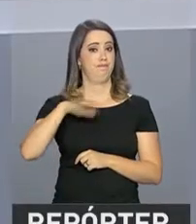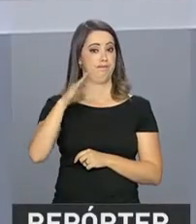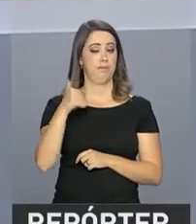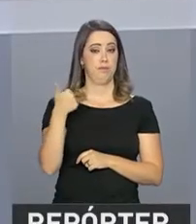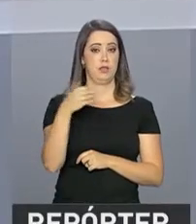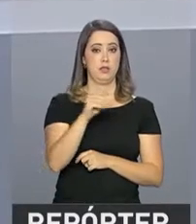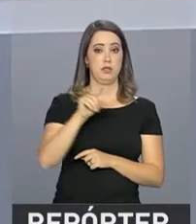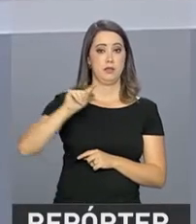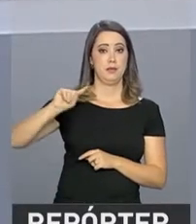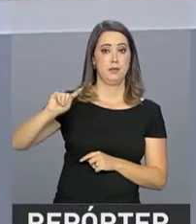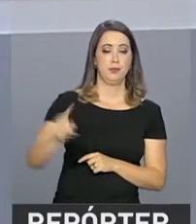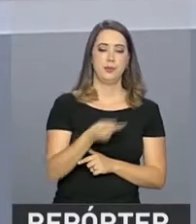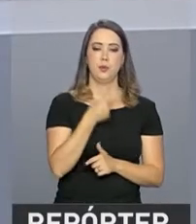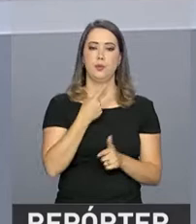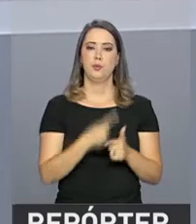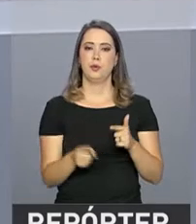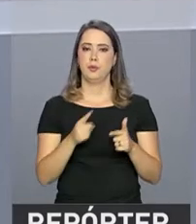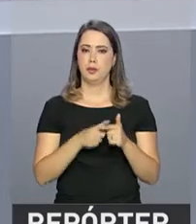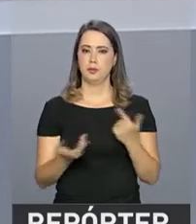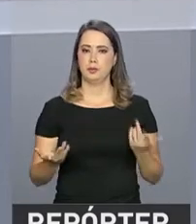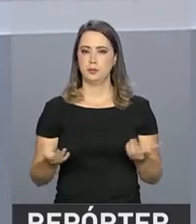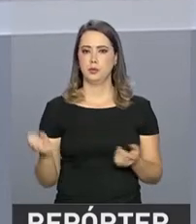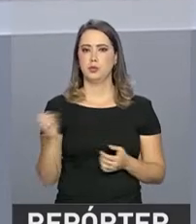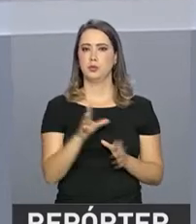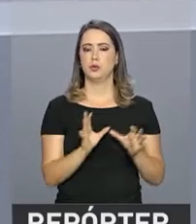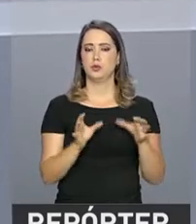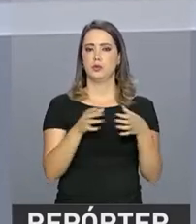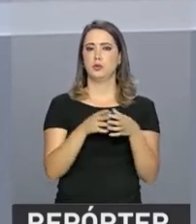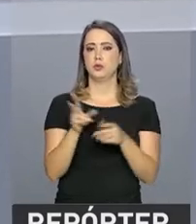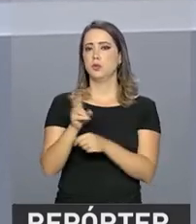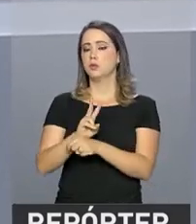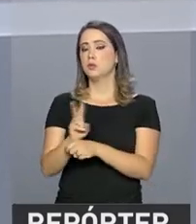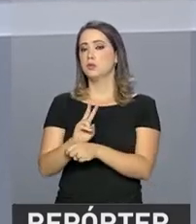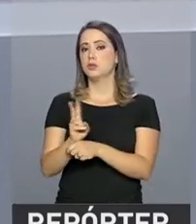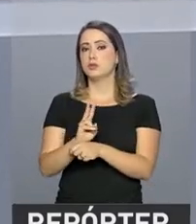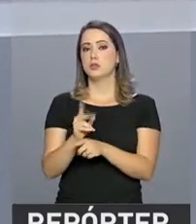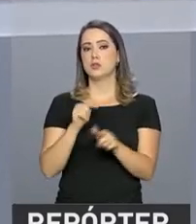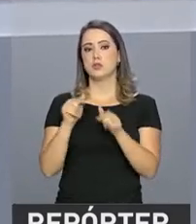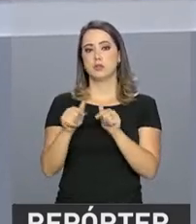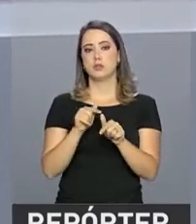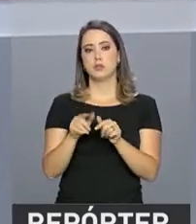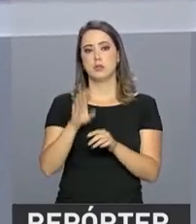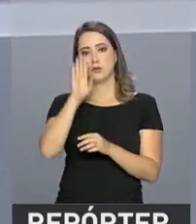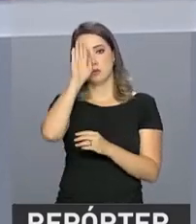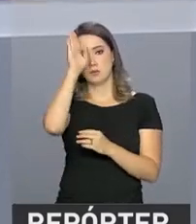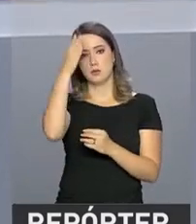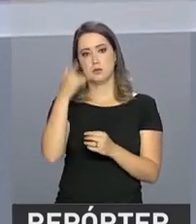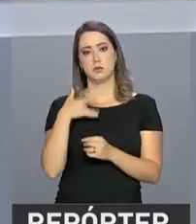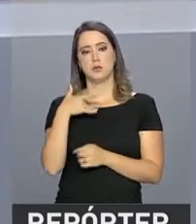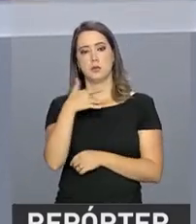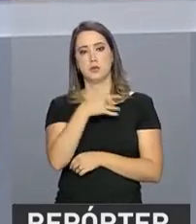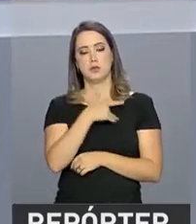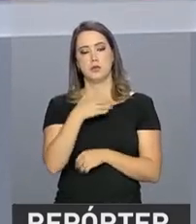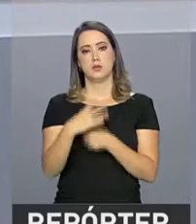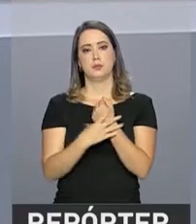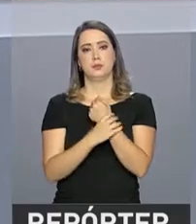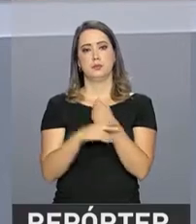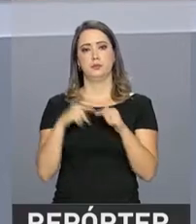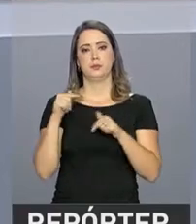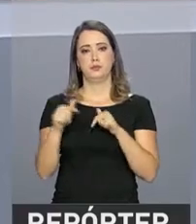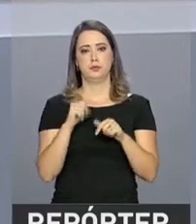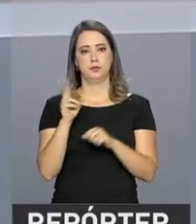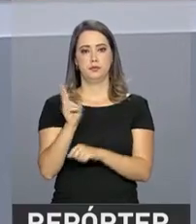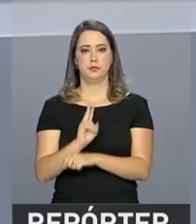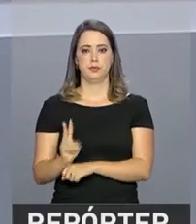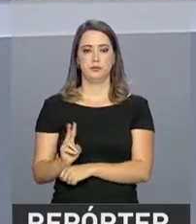ministro do Trabalho, Elton Yomura, a nova equipe da Secretaria de Inspeção do Trabalho está priorizando a saúde e segurança do